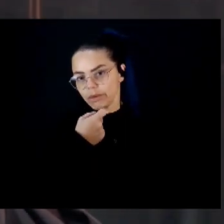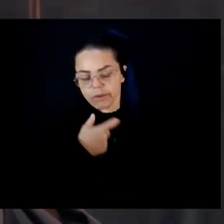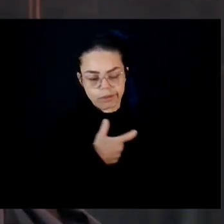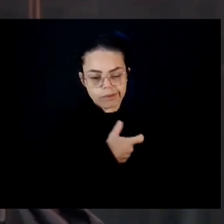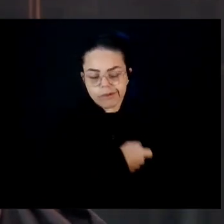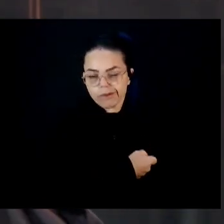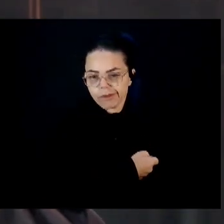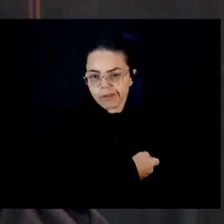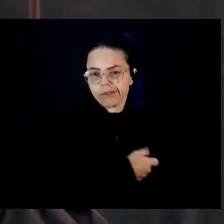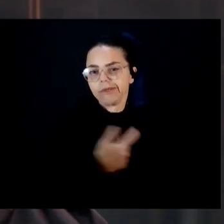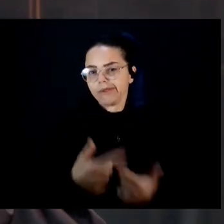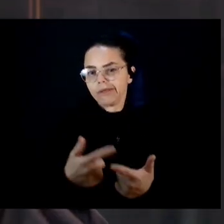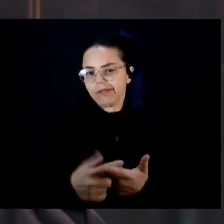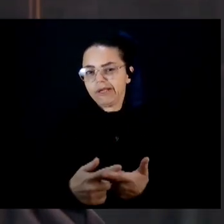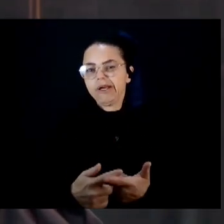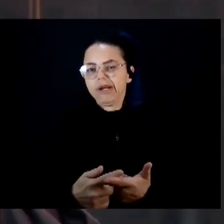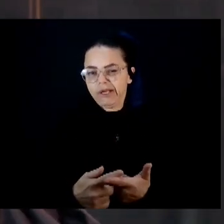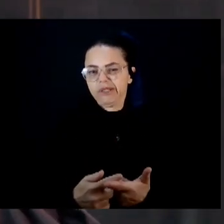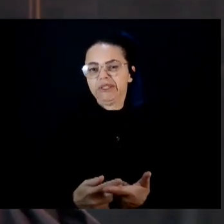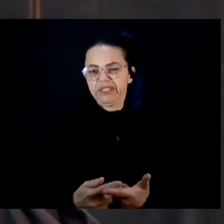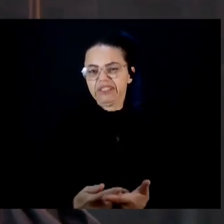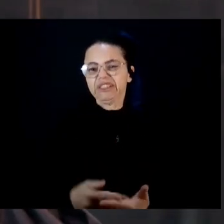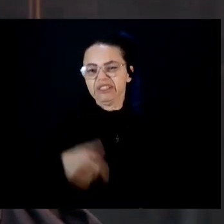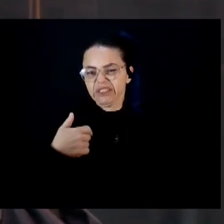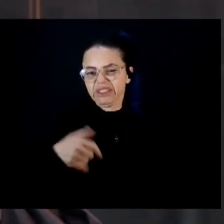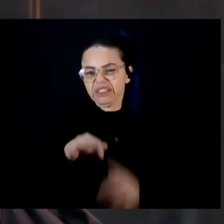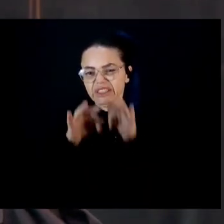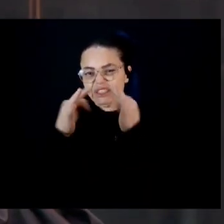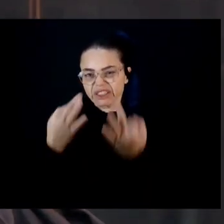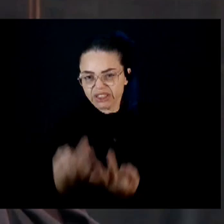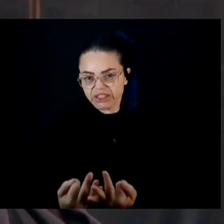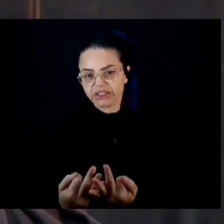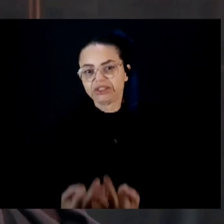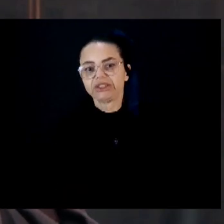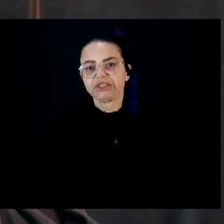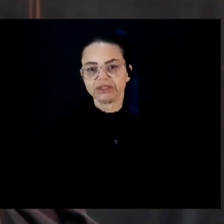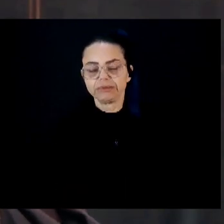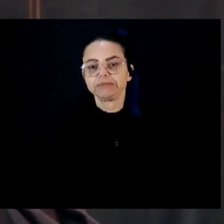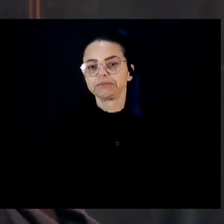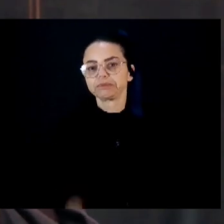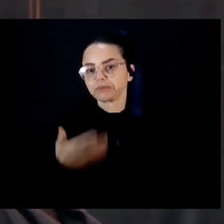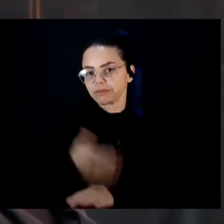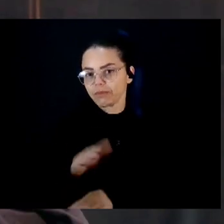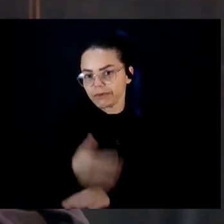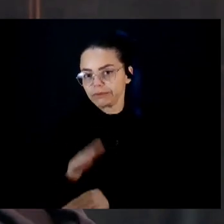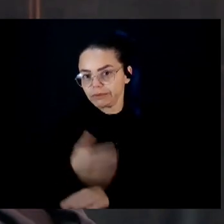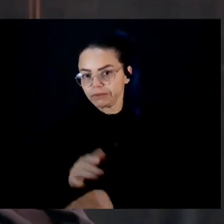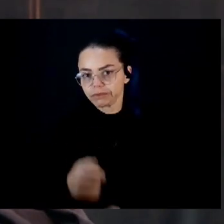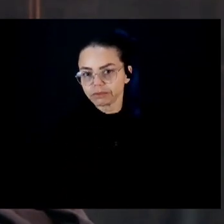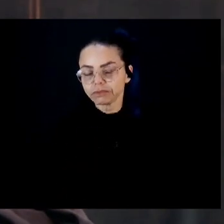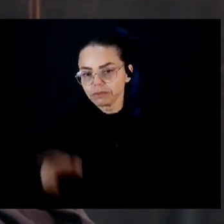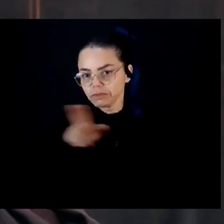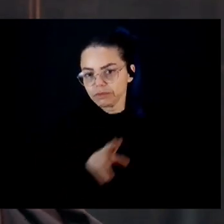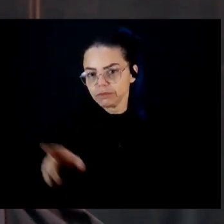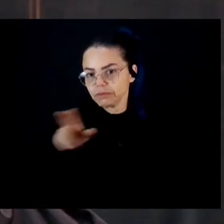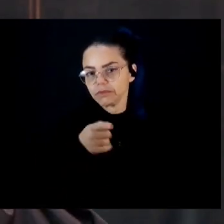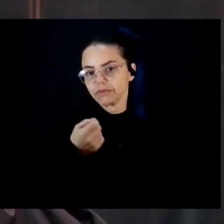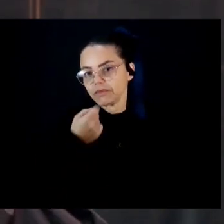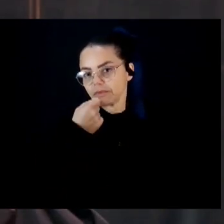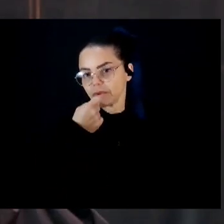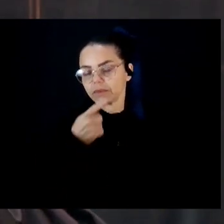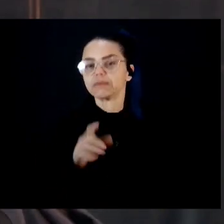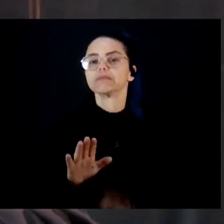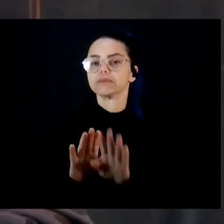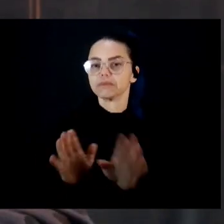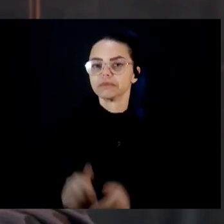porque é uma forma muito mais simples e prática, não é? o uso por via oral. Sim. Mas a gente